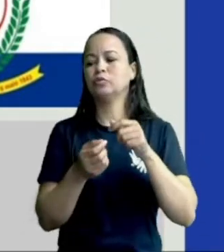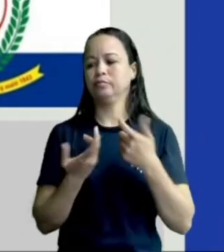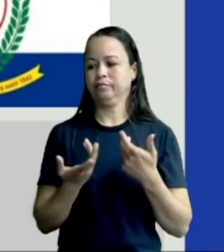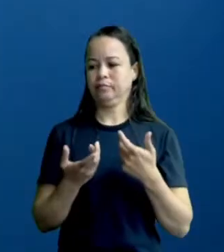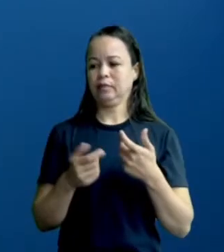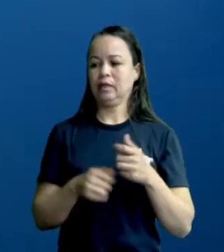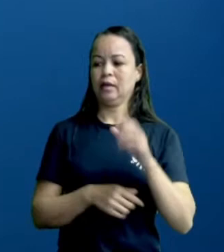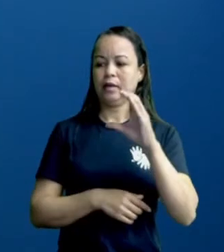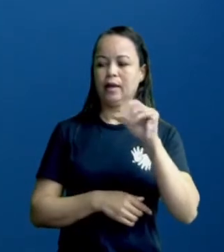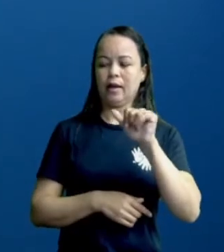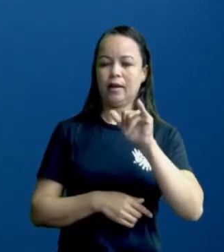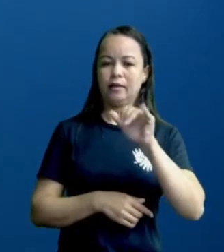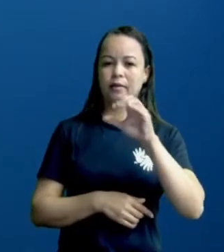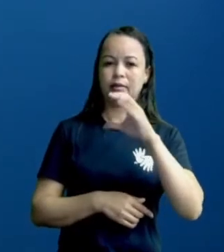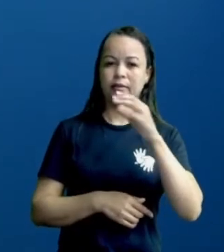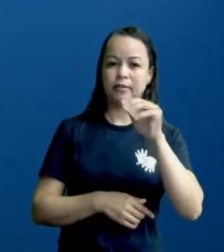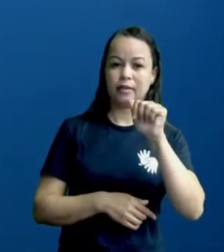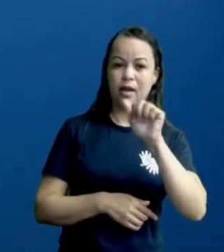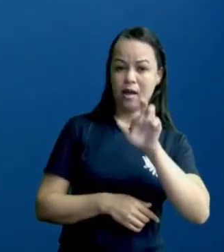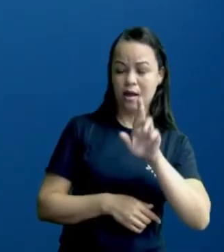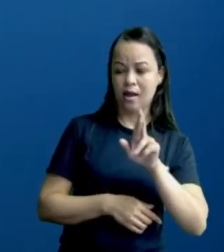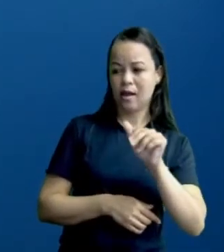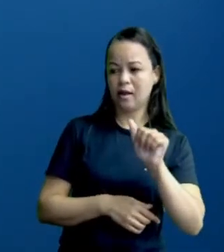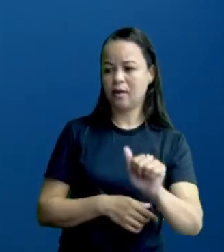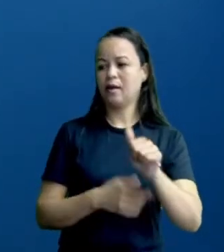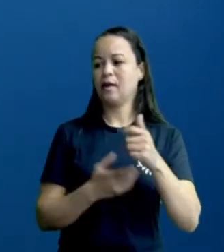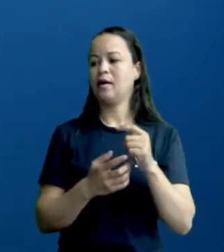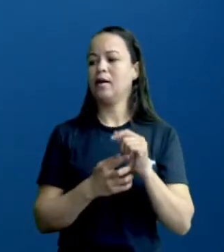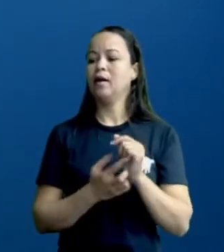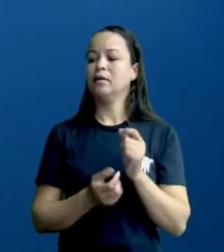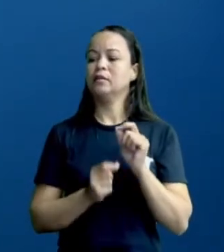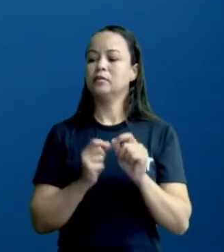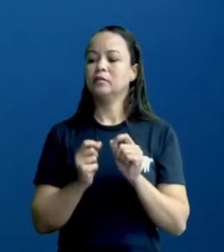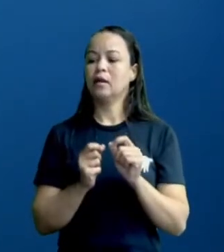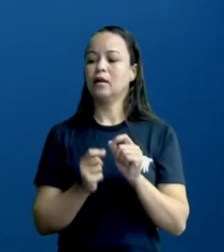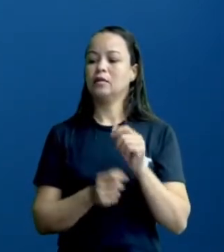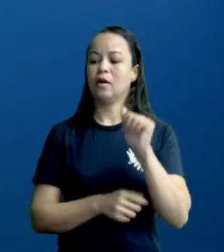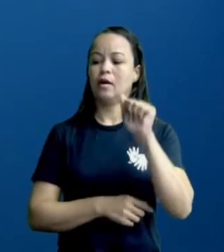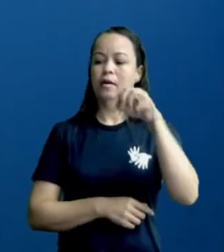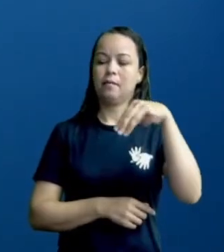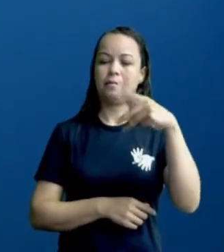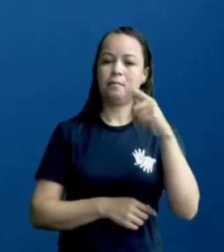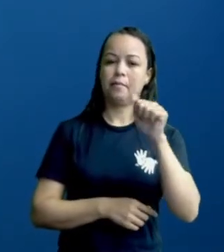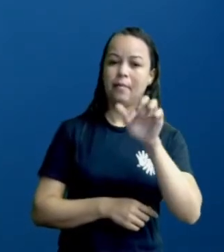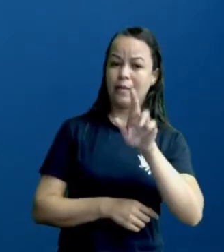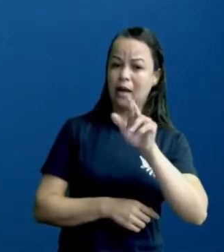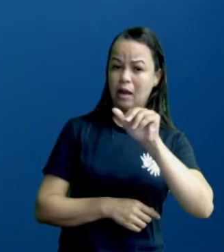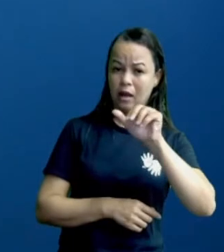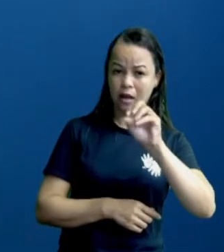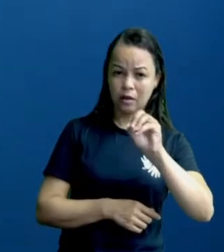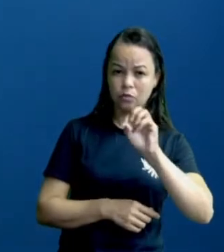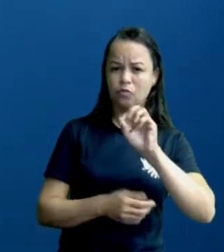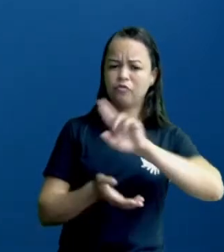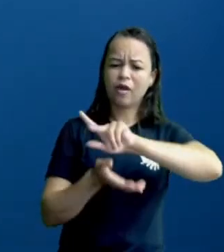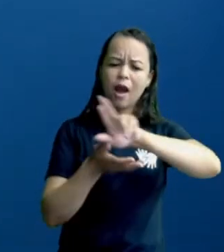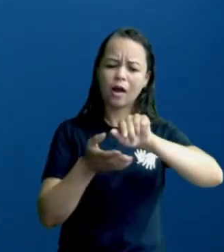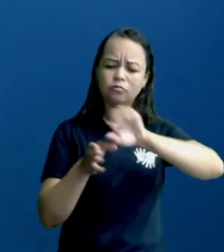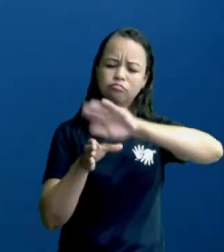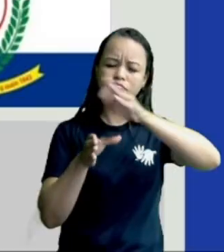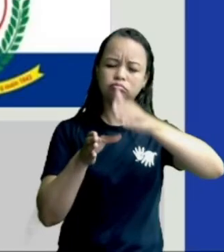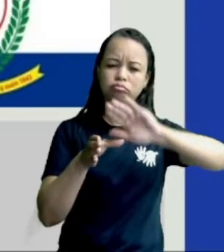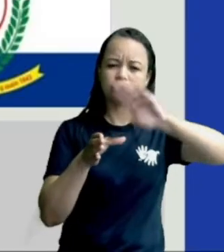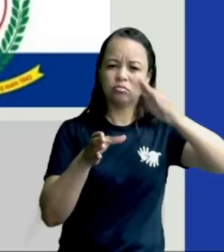não, é um relevo cheio de curvas, que tem uma topografia muito linda para se estudar, tá certo? Vamos